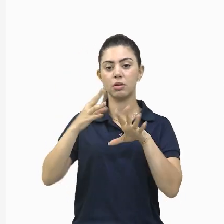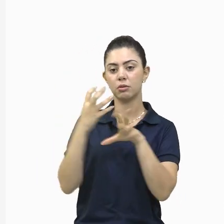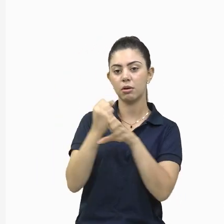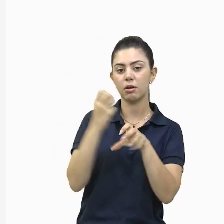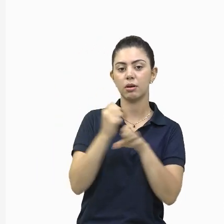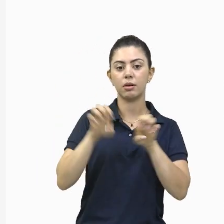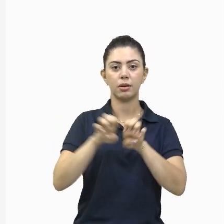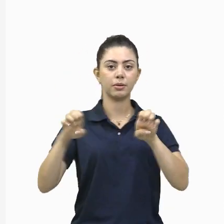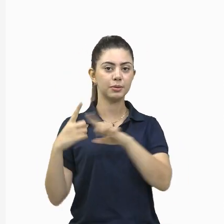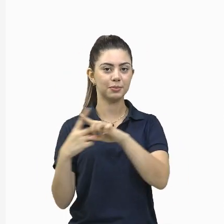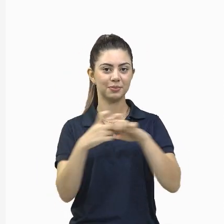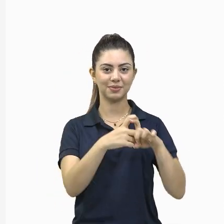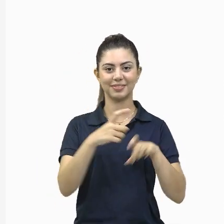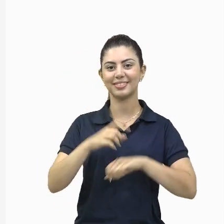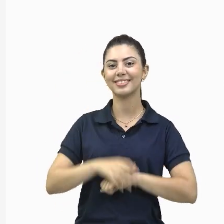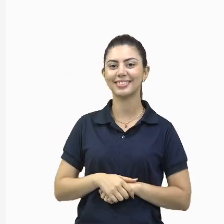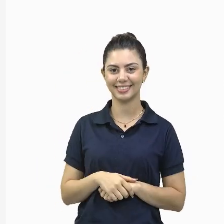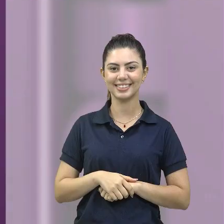equações polinomiais.